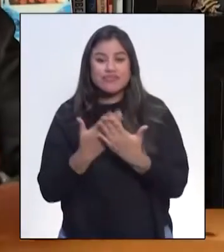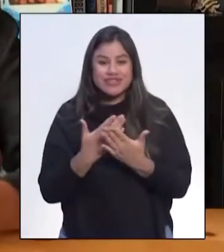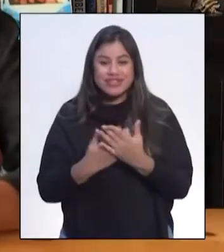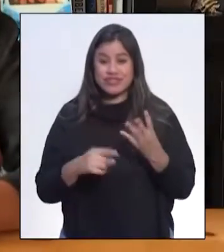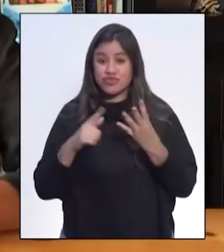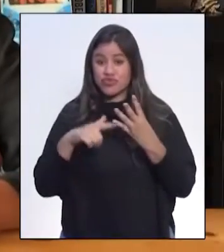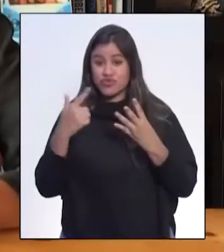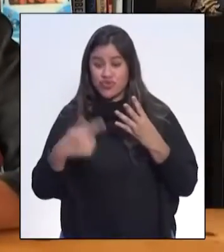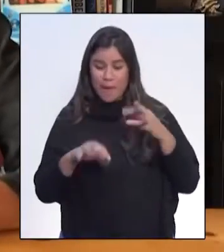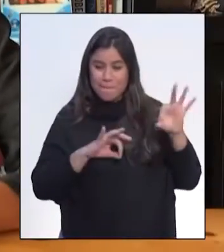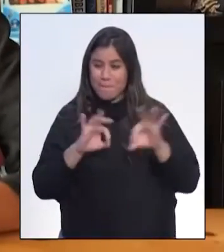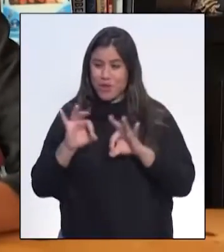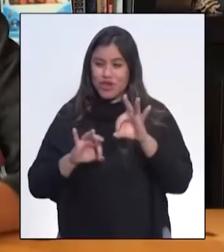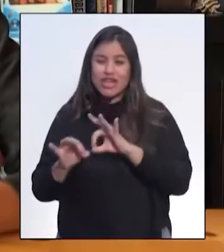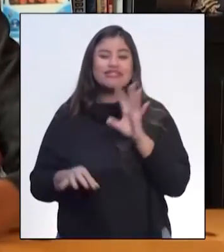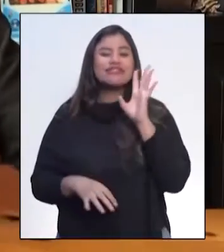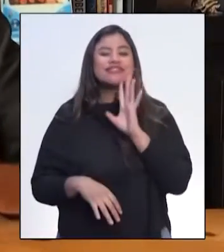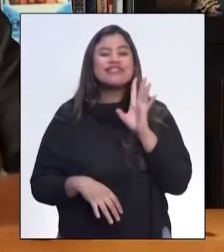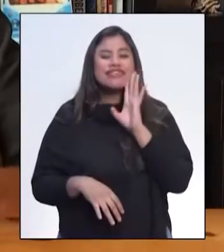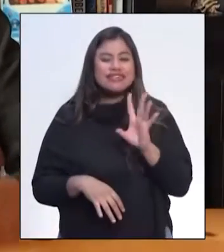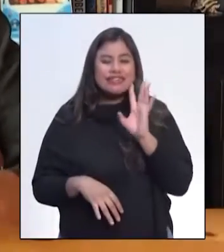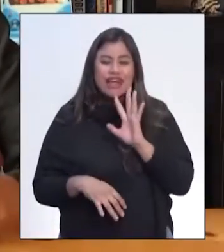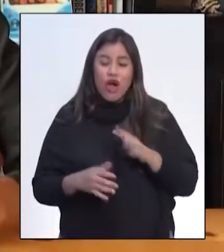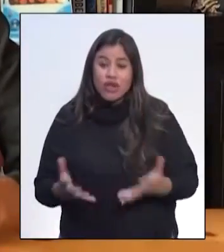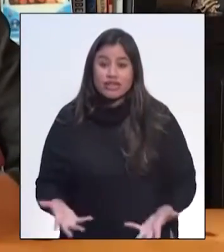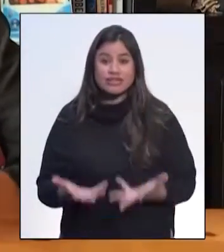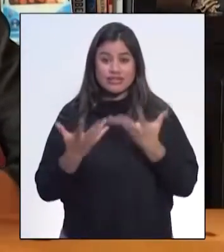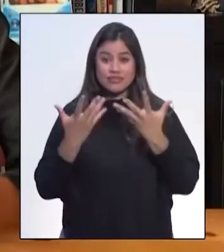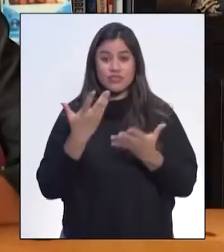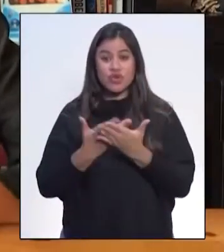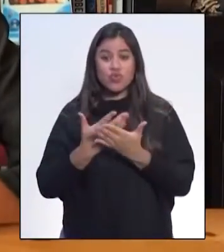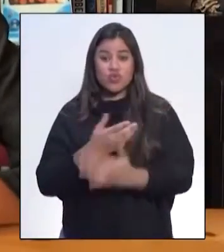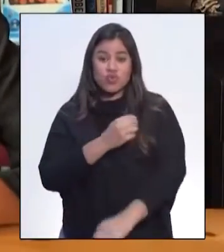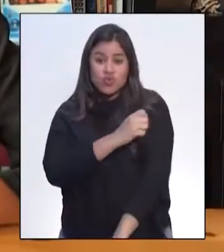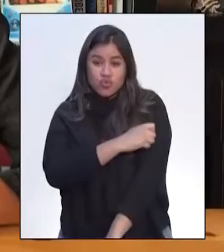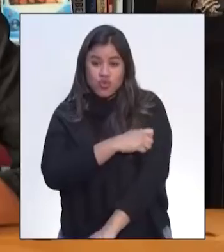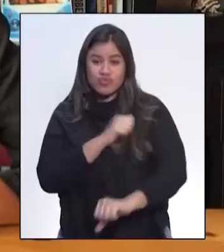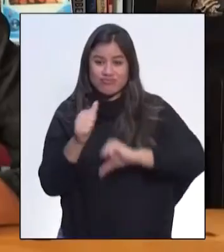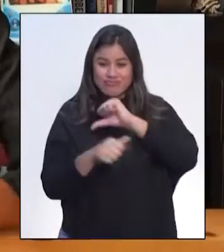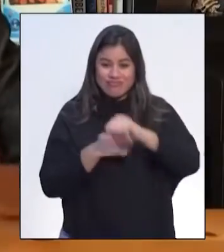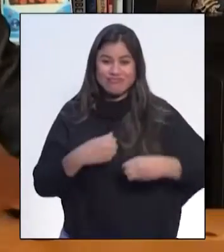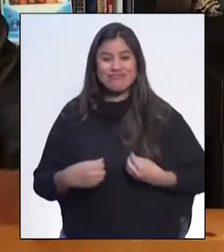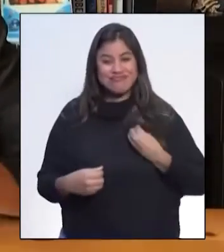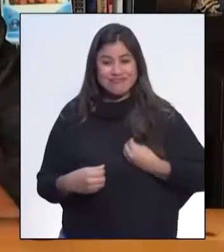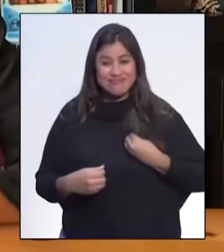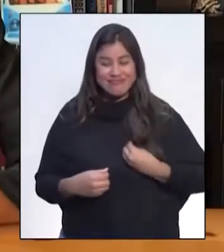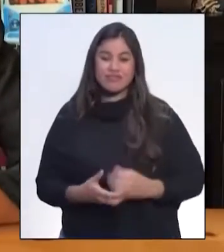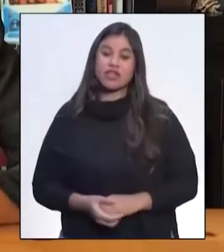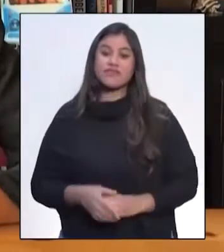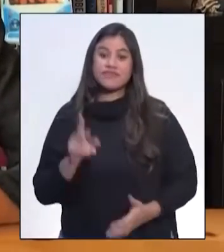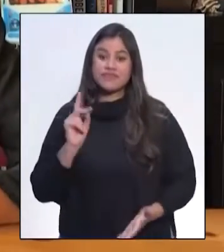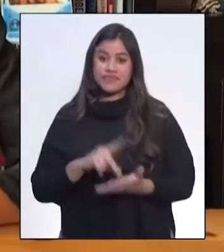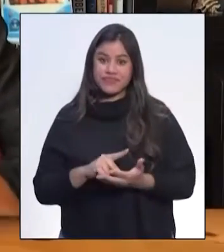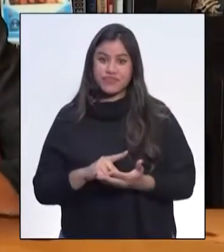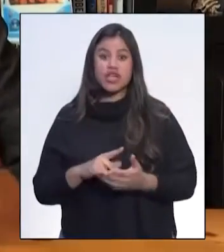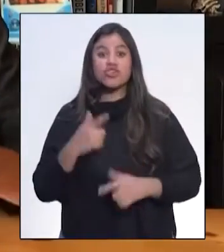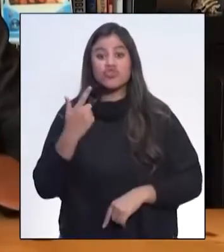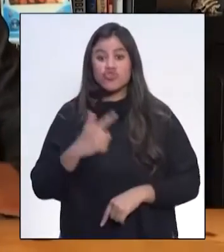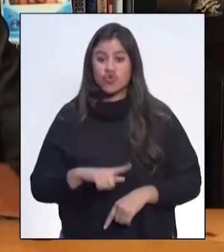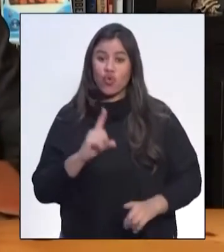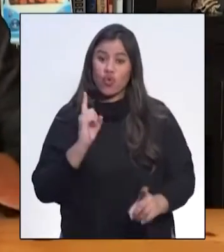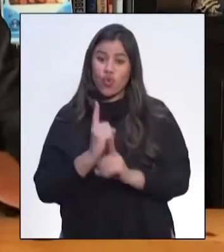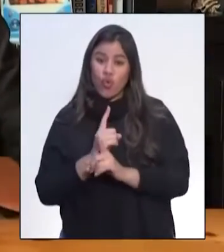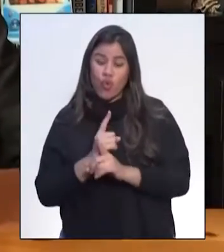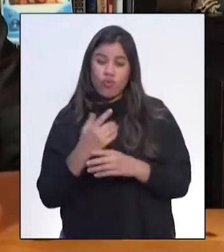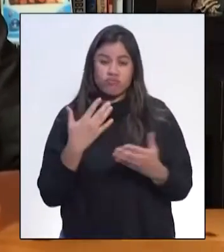conhecemos um projeto super bacana que incentiva estudantes a transformarem suas realidades. No nosso próximo encontro, nós vamos